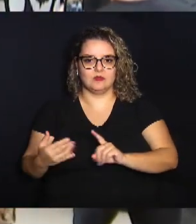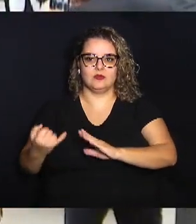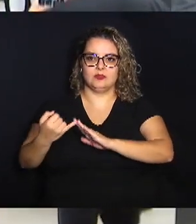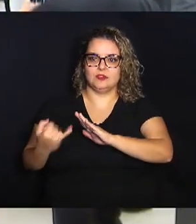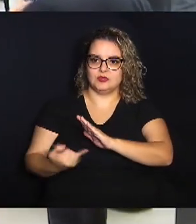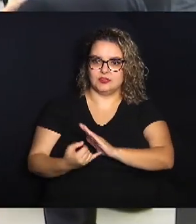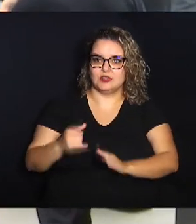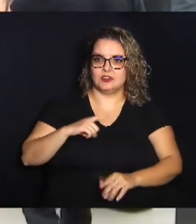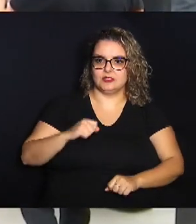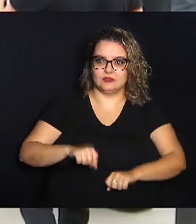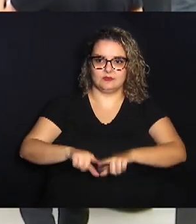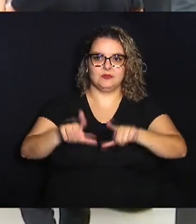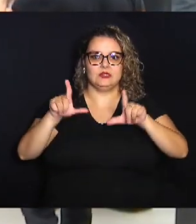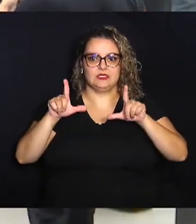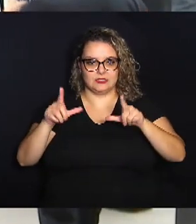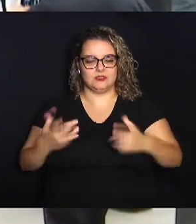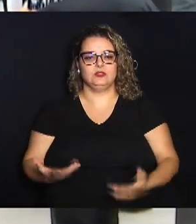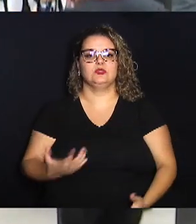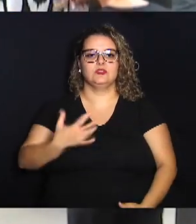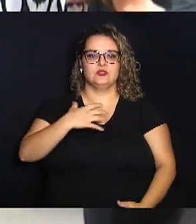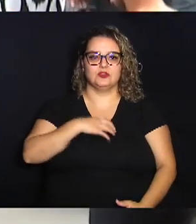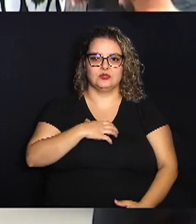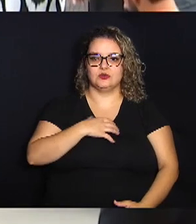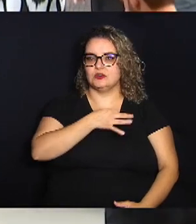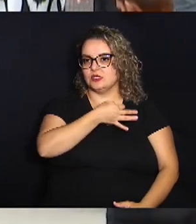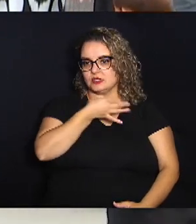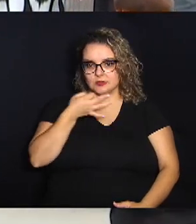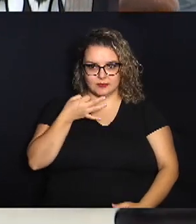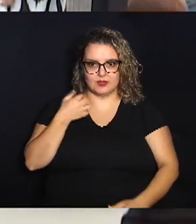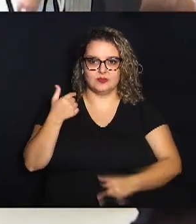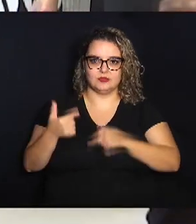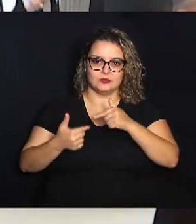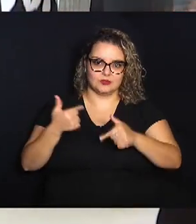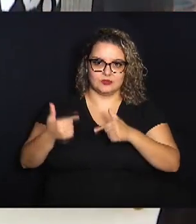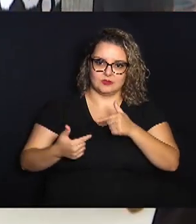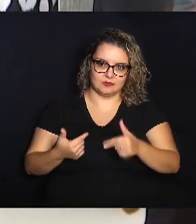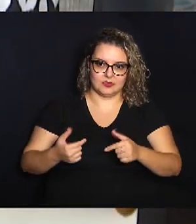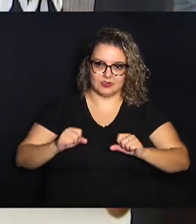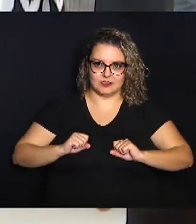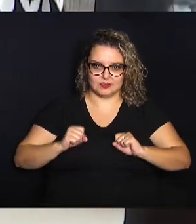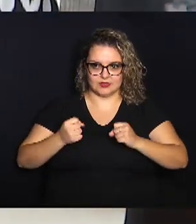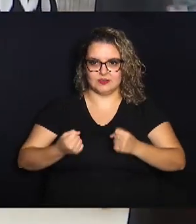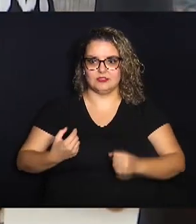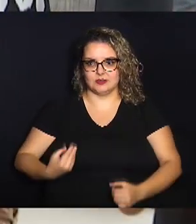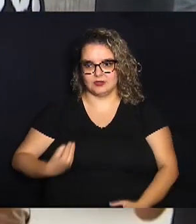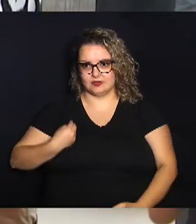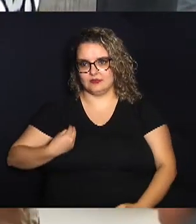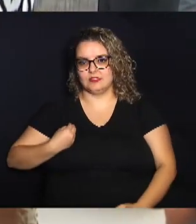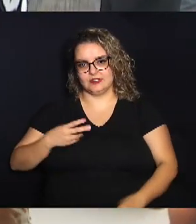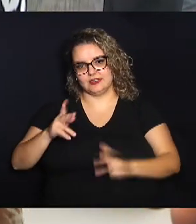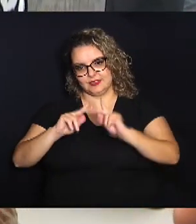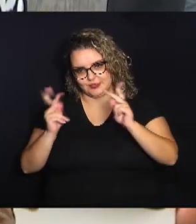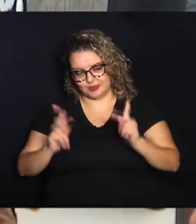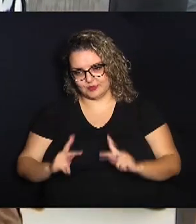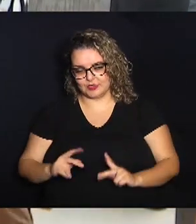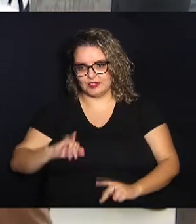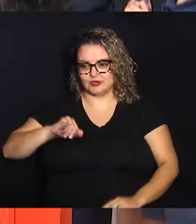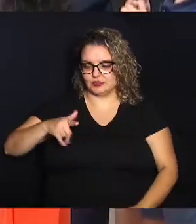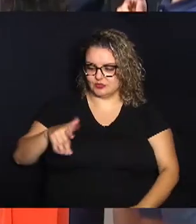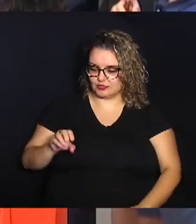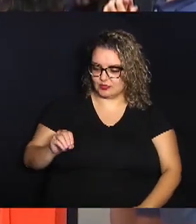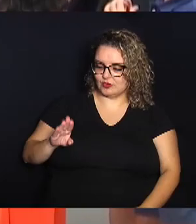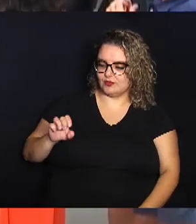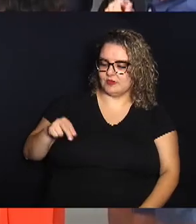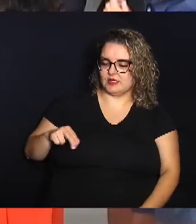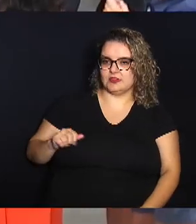tenha se destacado de forma exemplar no trabalho em defesa da vida e da paz. João Antônio